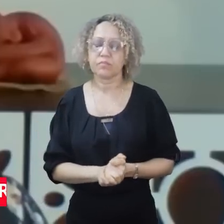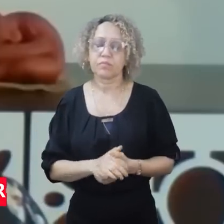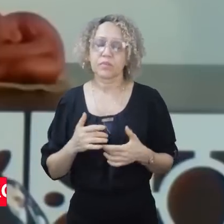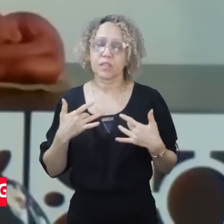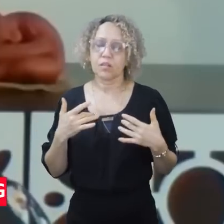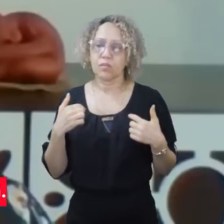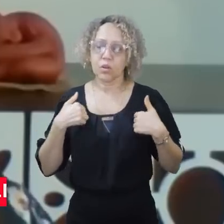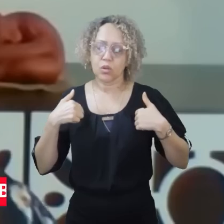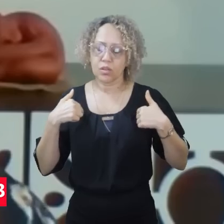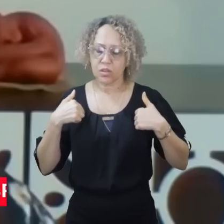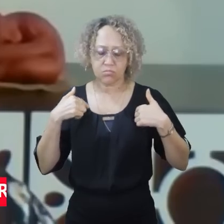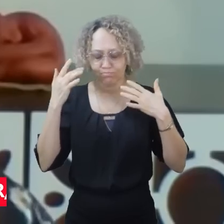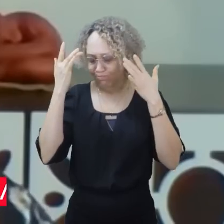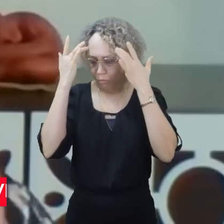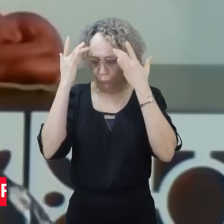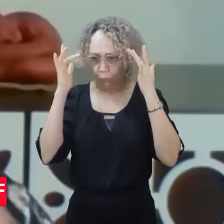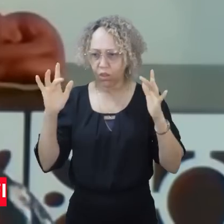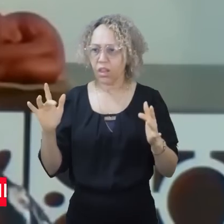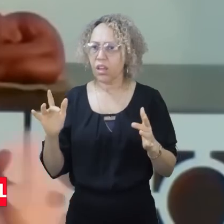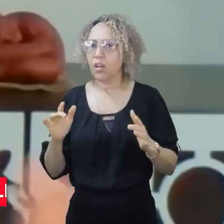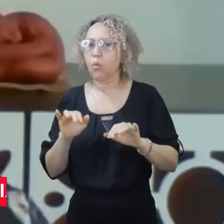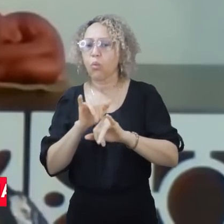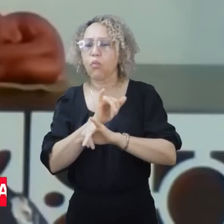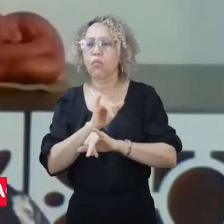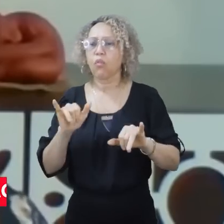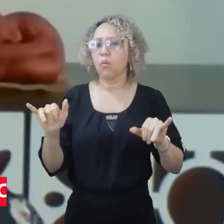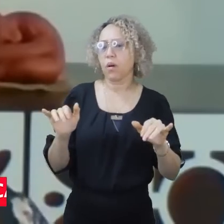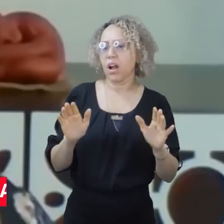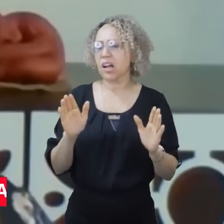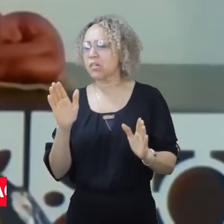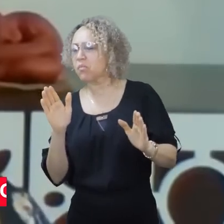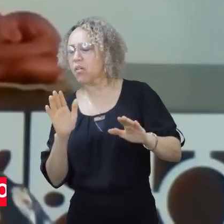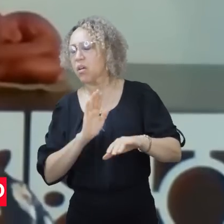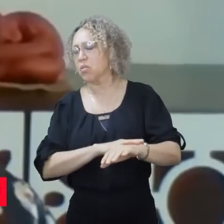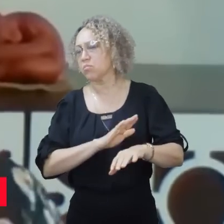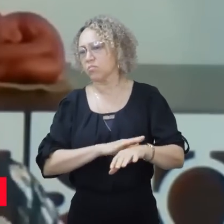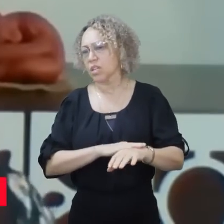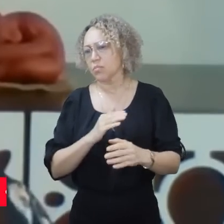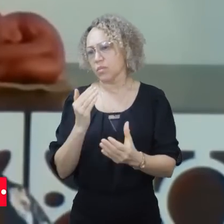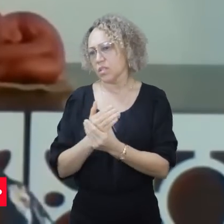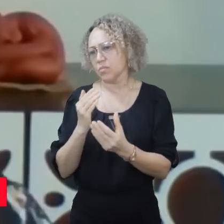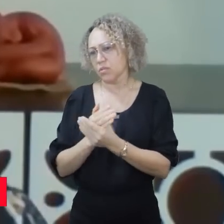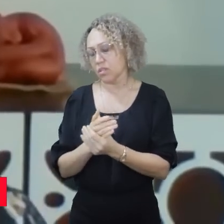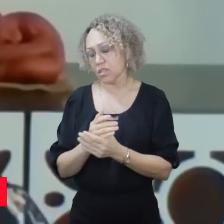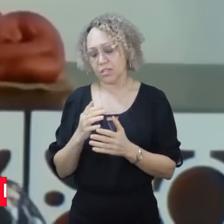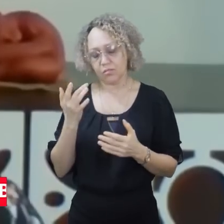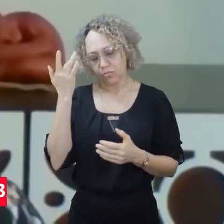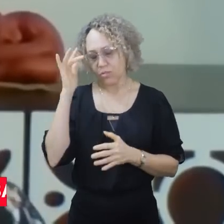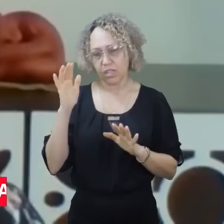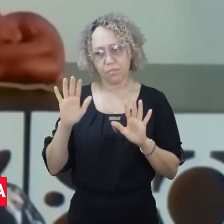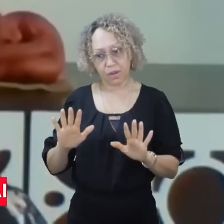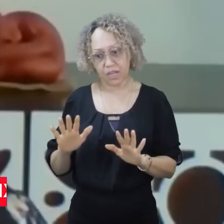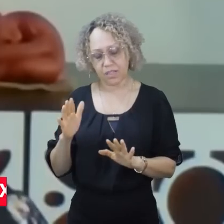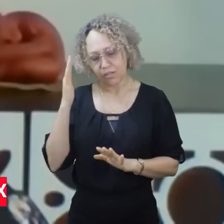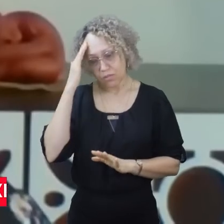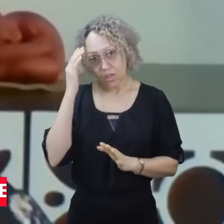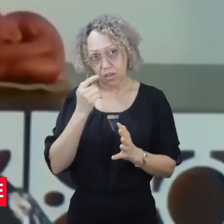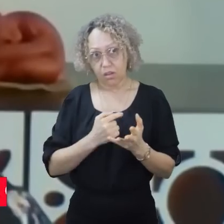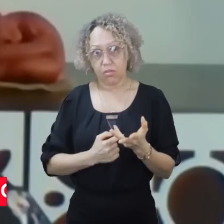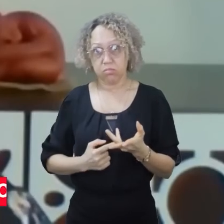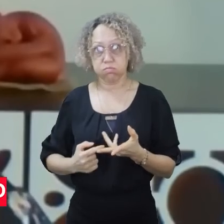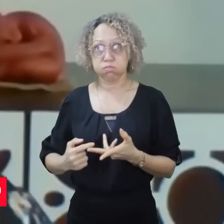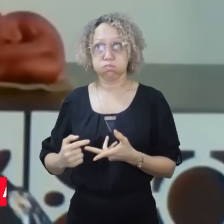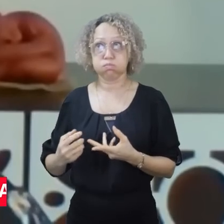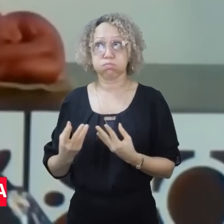informar para vocês qual é o time desses processos, né? Eu só sei que é muita coisa para 11 ministros,